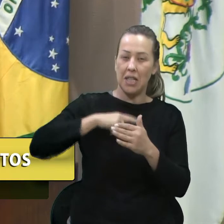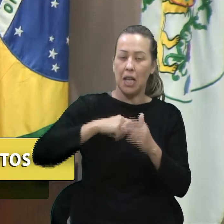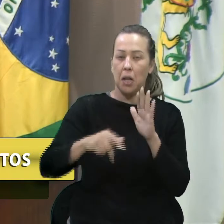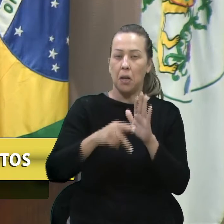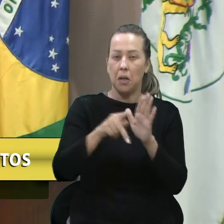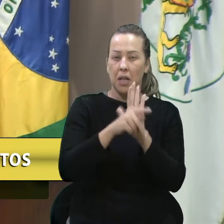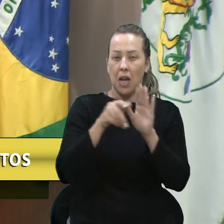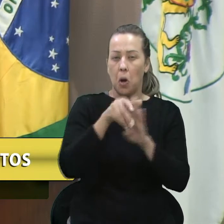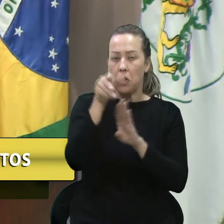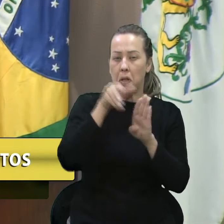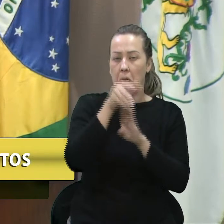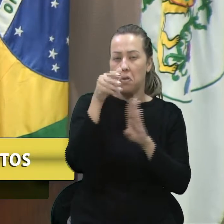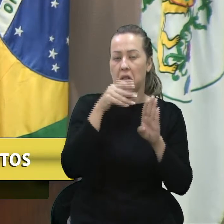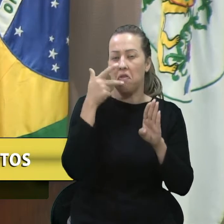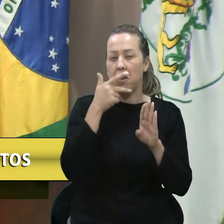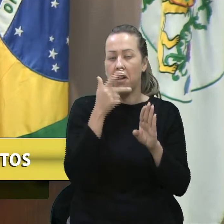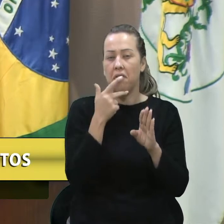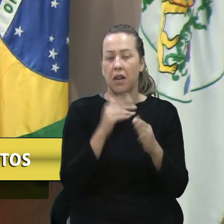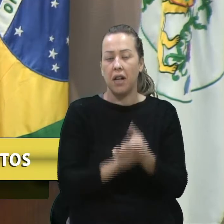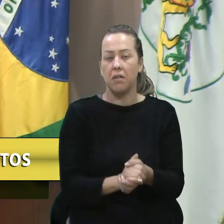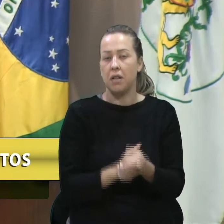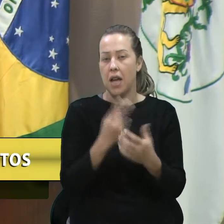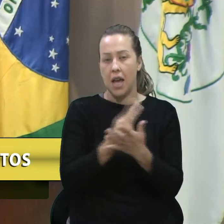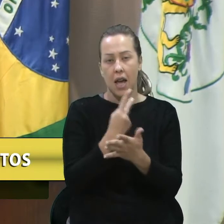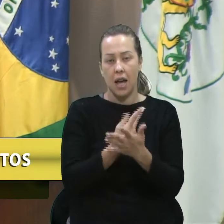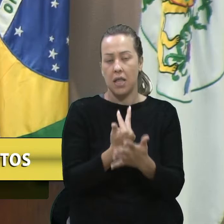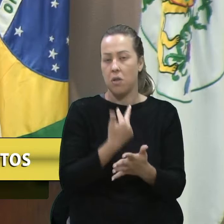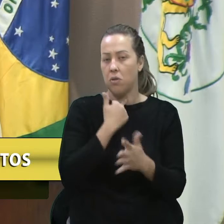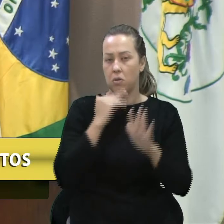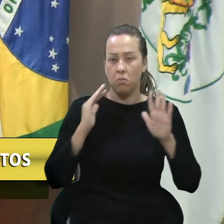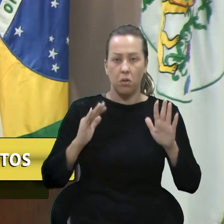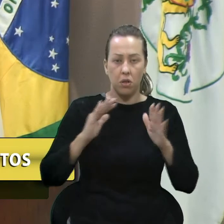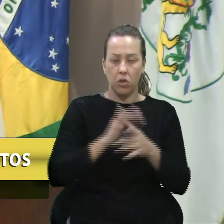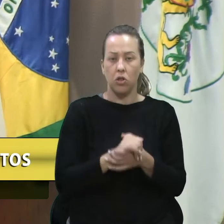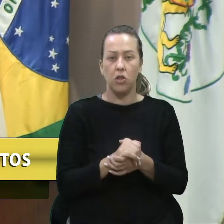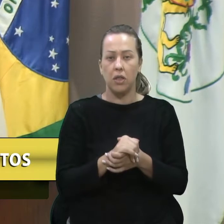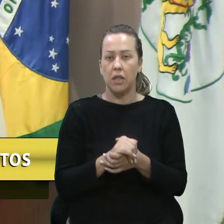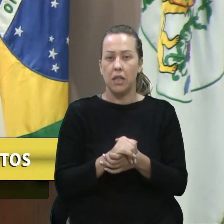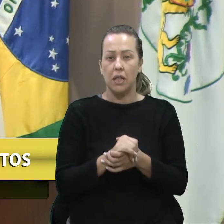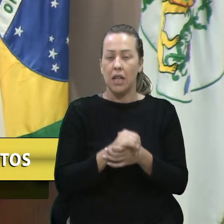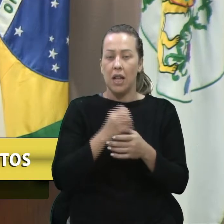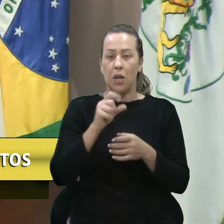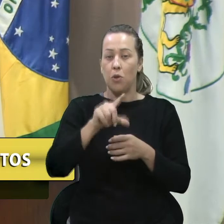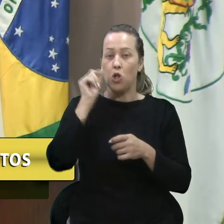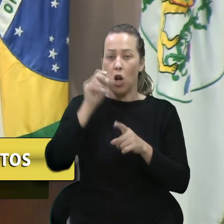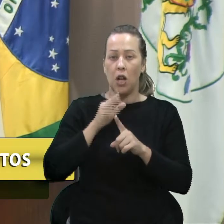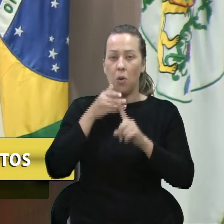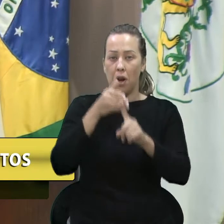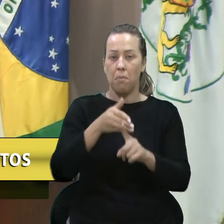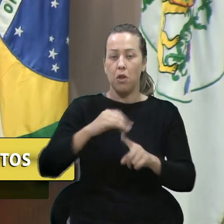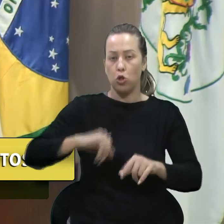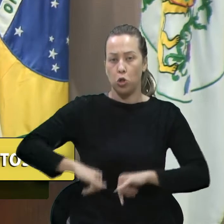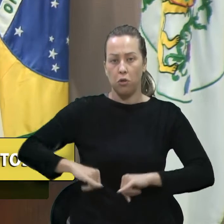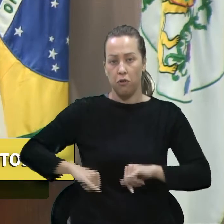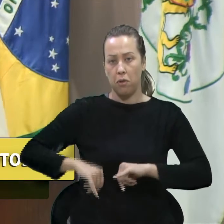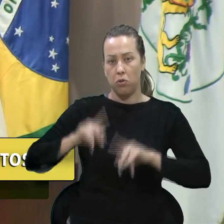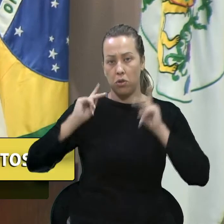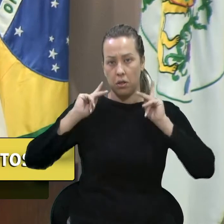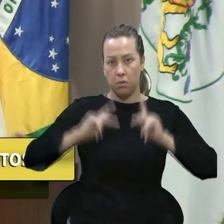aquela amiga, muitas vezes de forma errada. Então, a gente não dá direção para o sofrimento das pessoas.